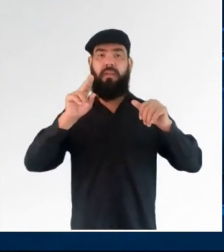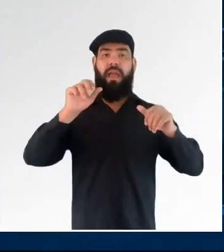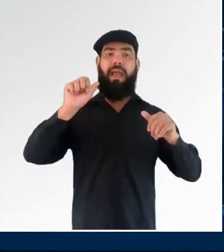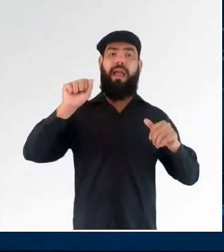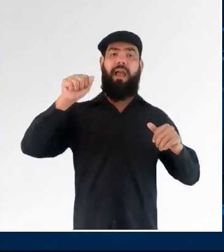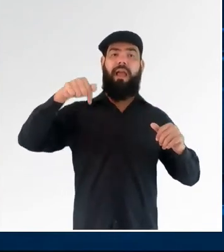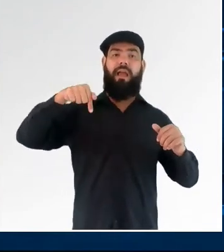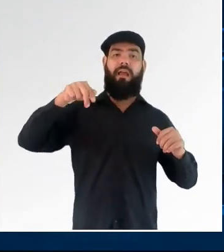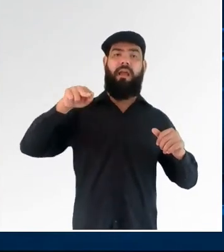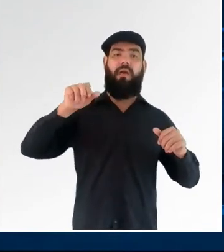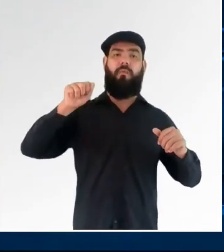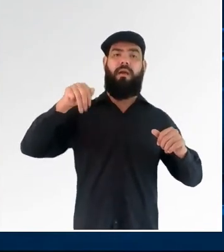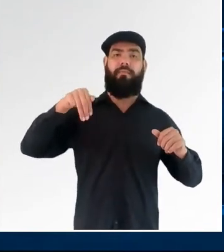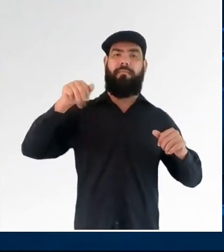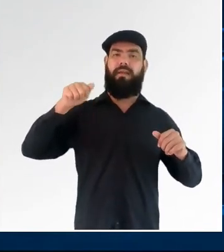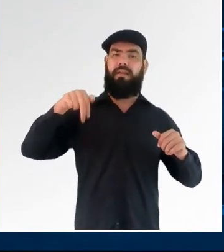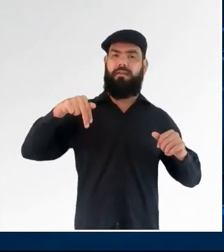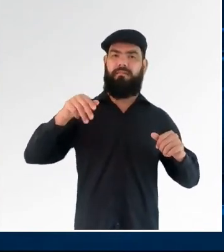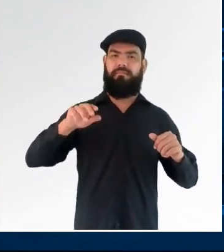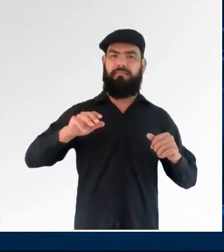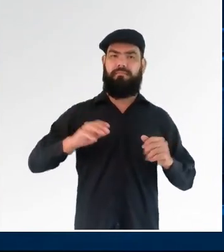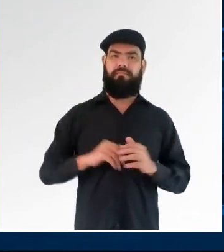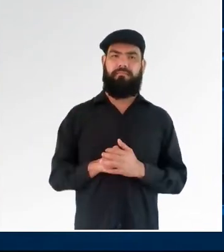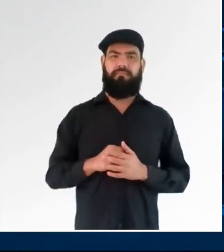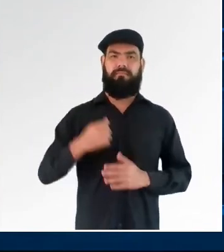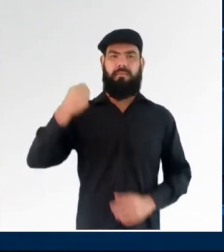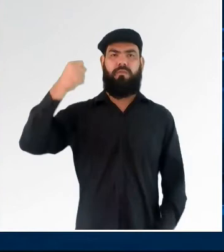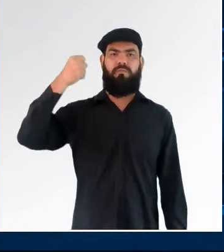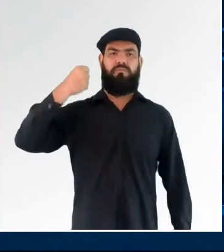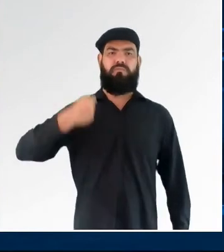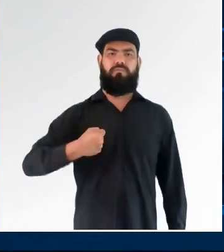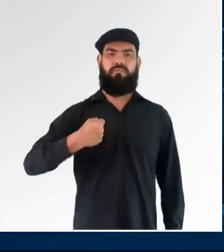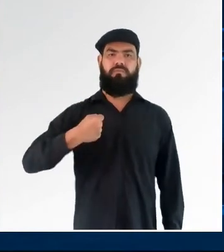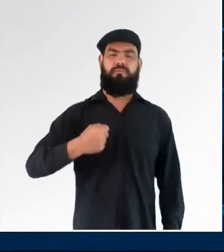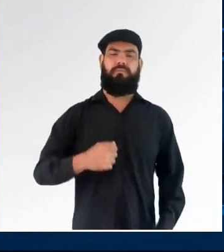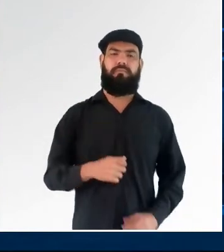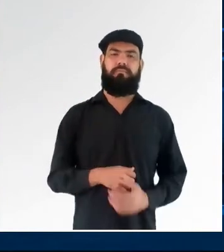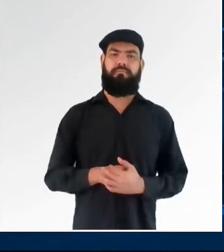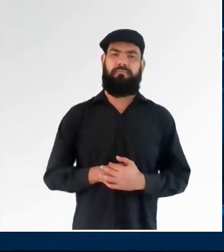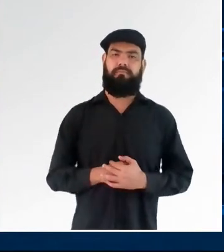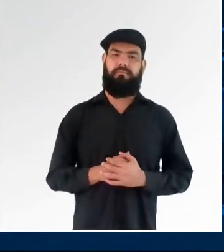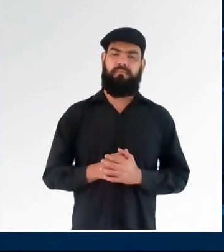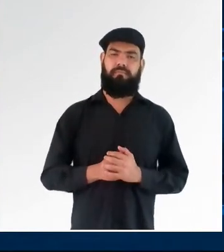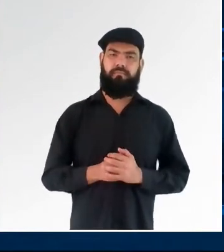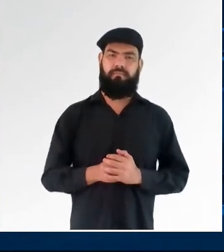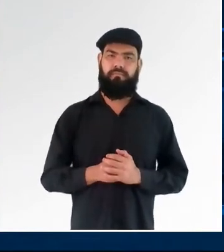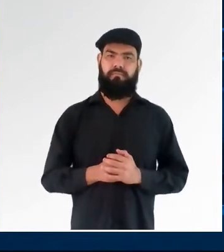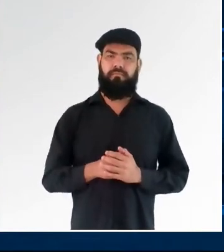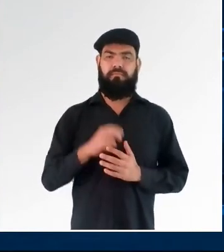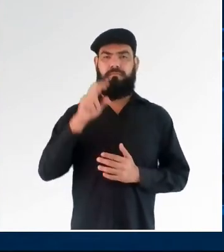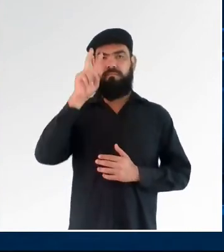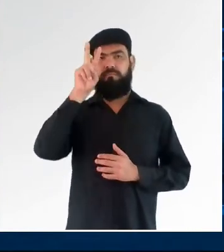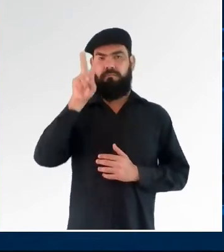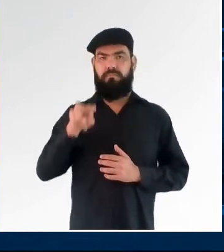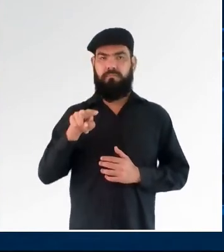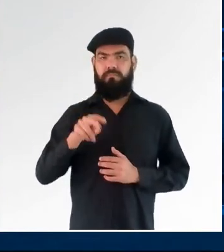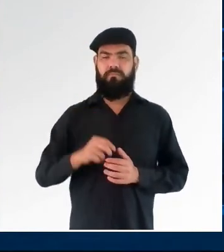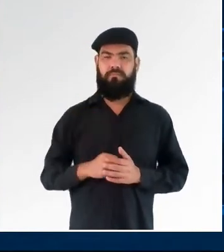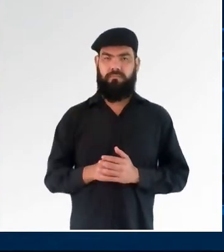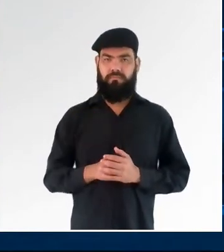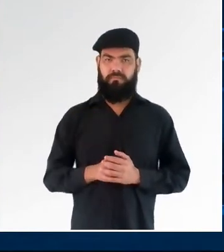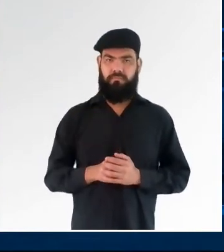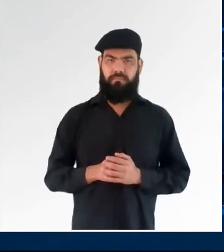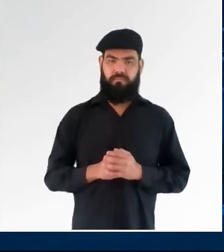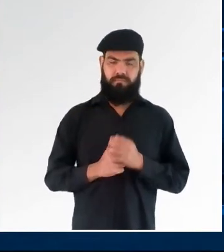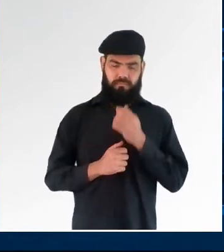lá. DC abraça a fantasia e transforma Aquaman. Muito bem. Então ele